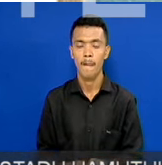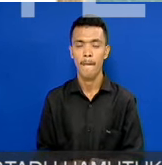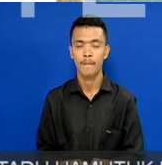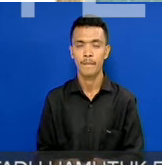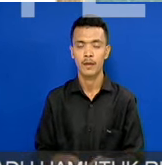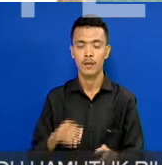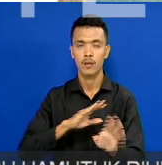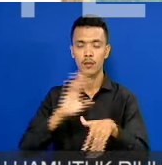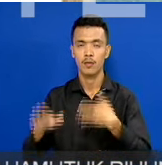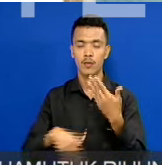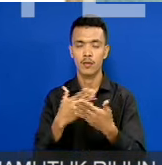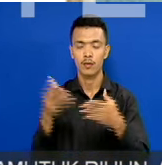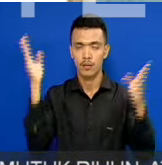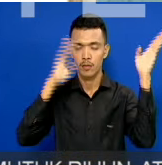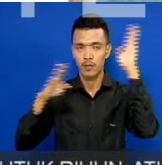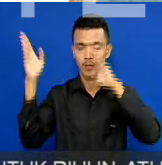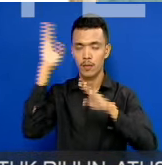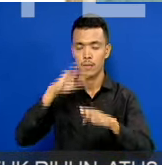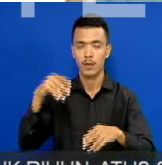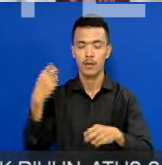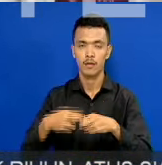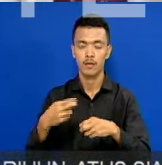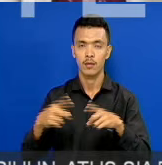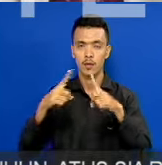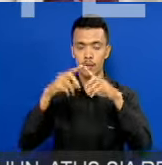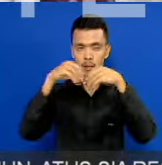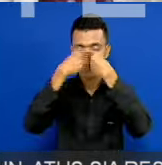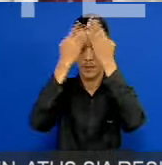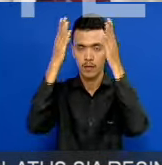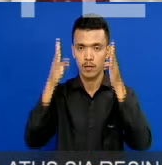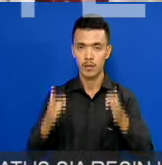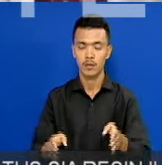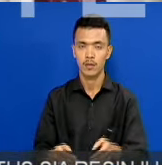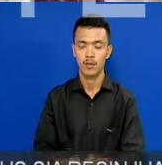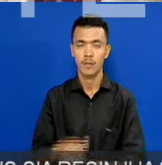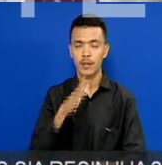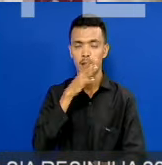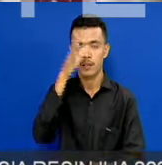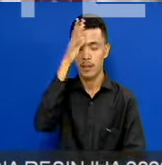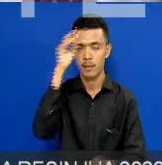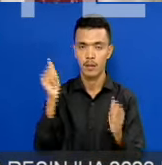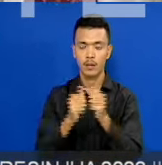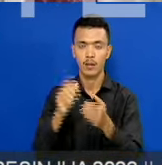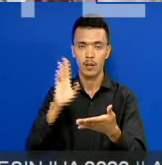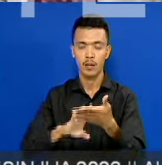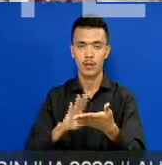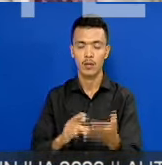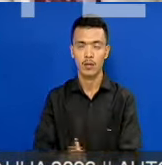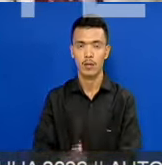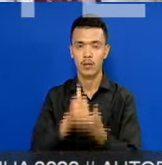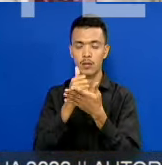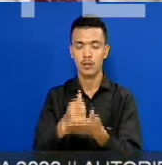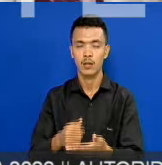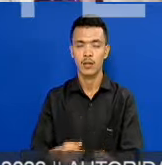nene ho tine problema maka sirkularnya afeta ba ya profesor kontratado. Nebe durante nene ina naman sira o escola halo kontribusaun para atu